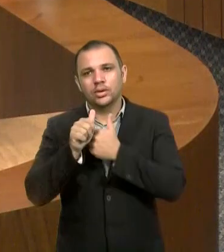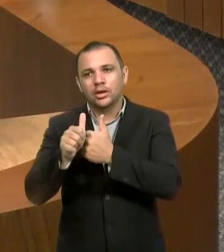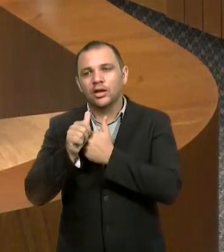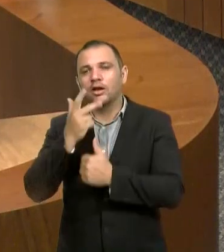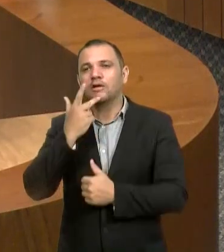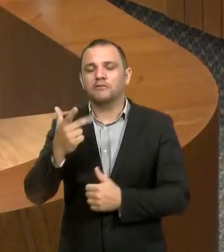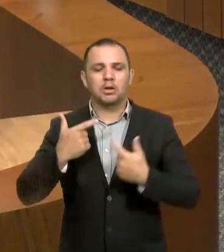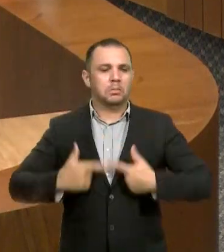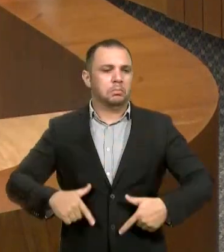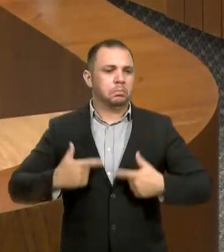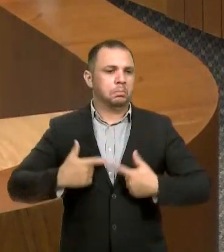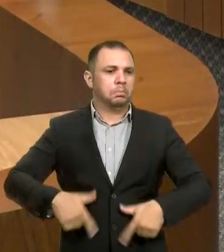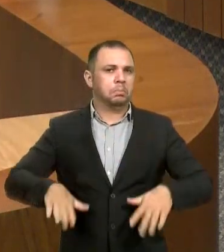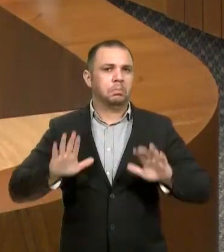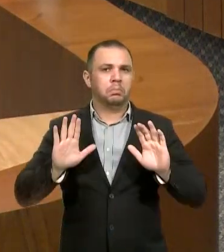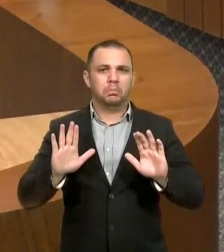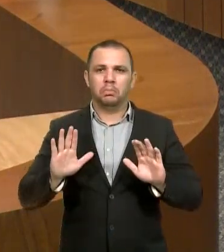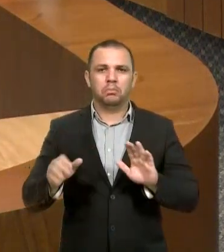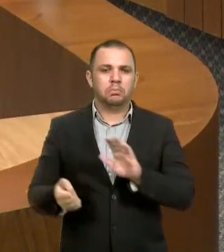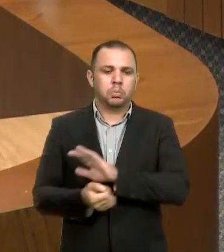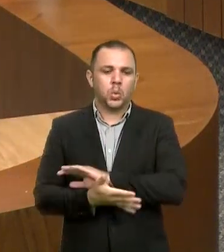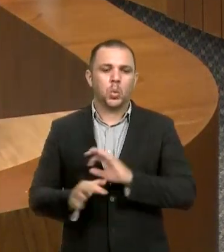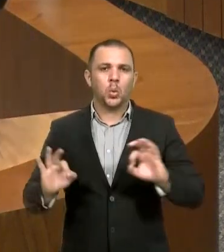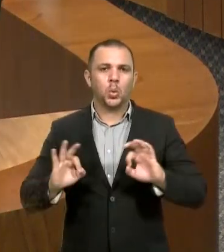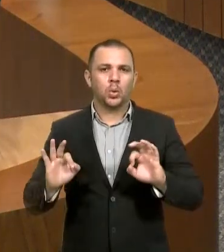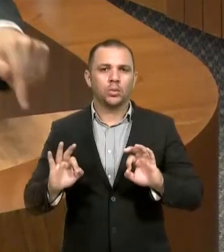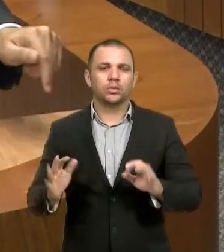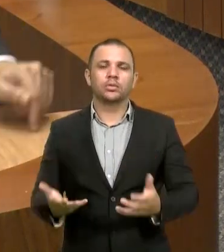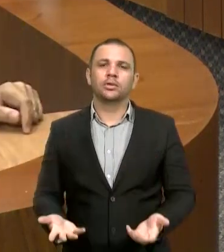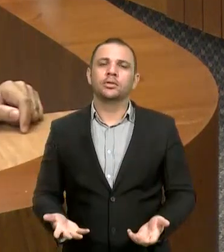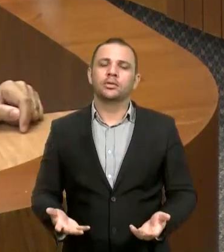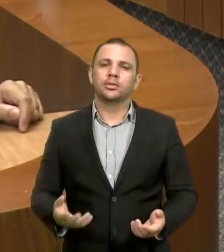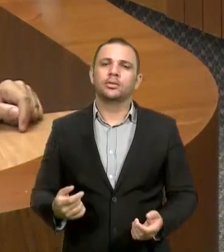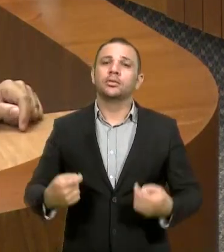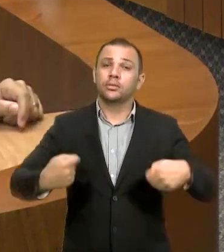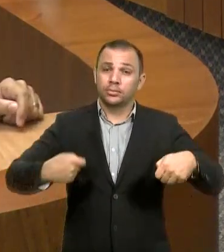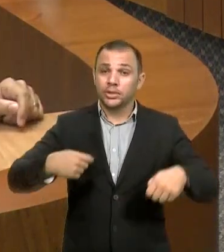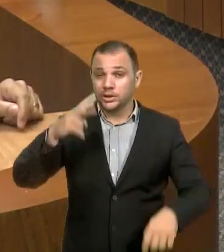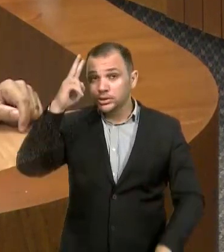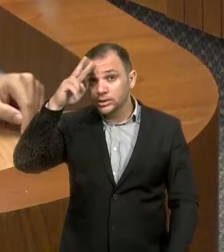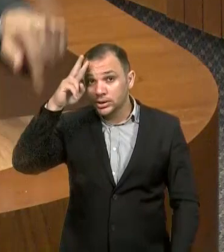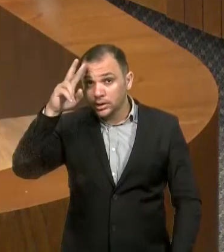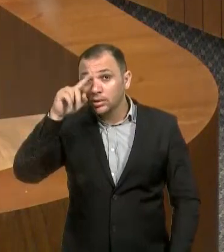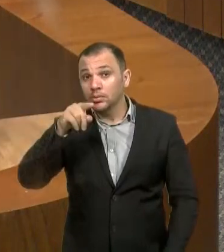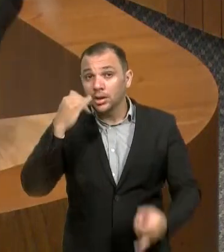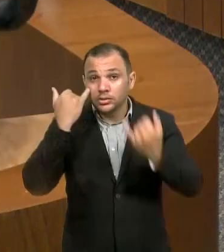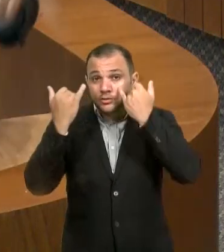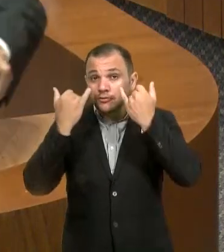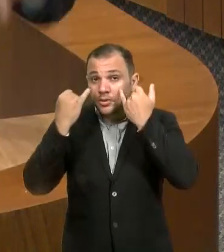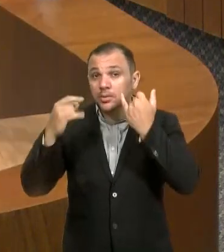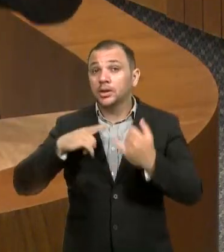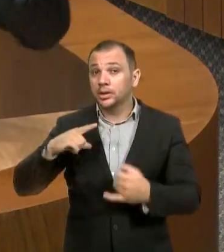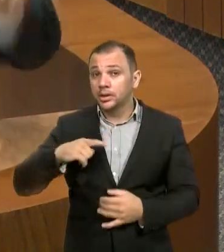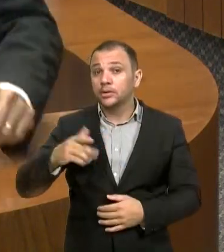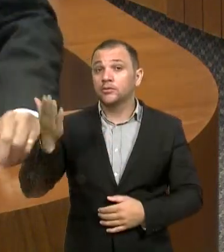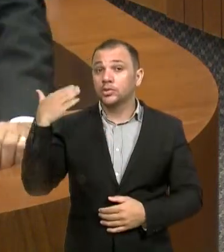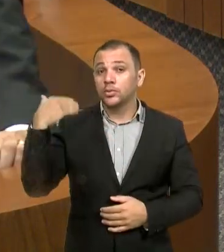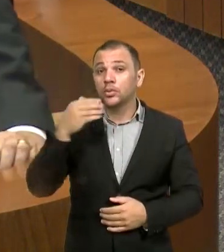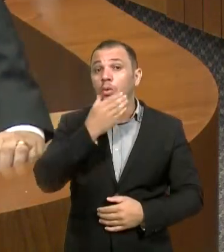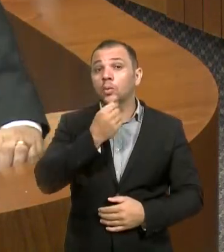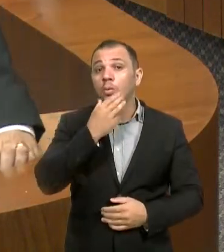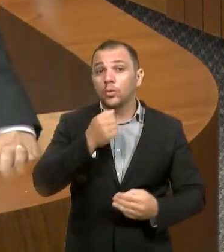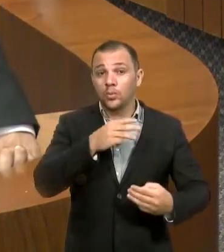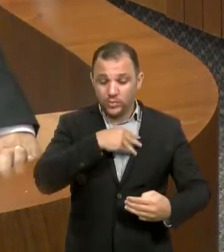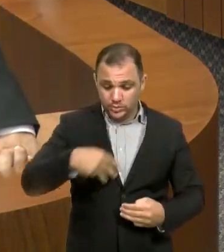impolutos, né? Incorruptíveis. É bom lembrar desse dado, que teve ministro da educação preso por